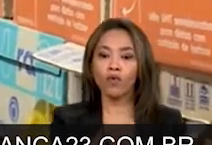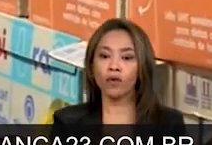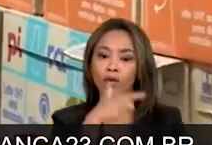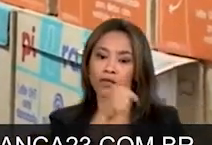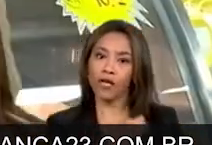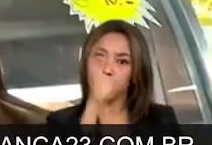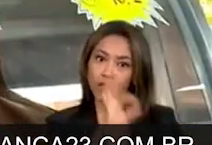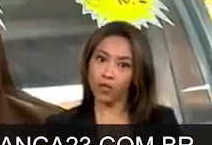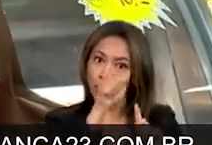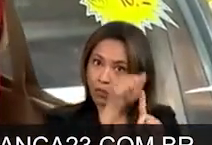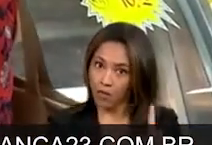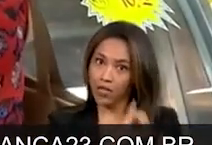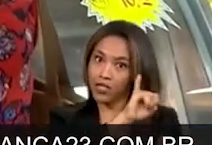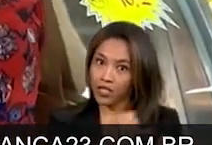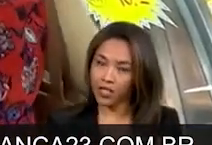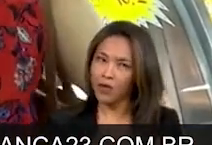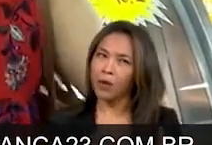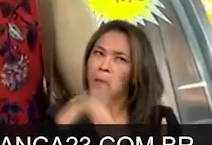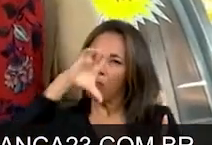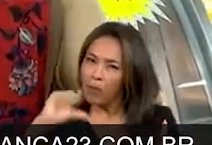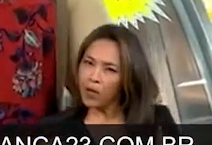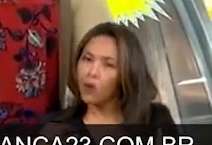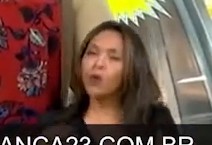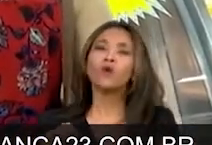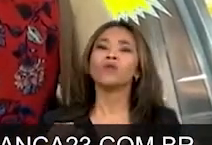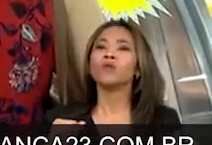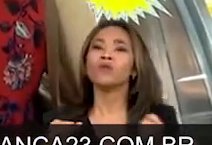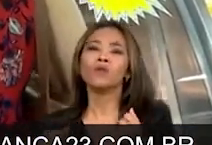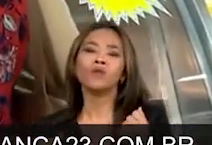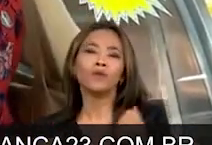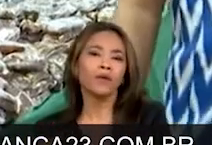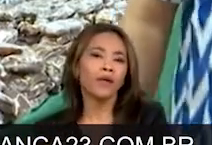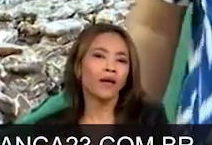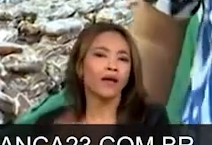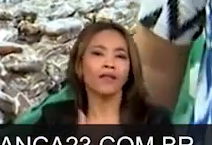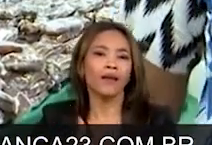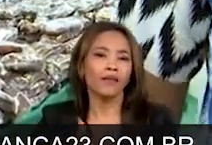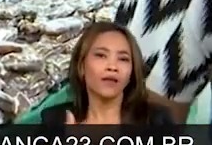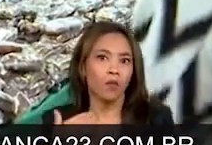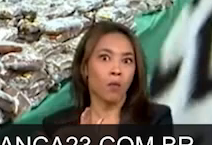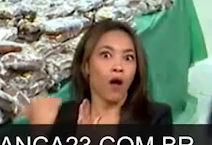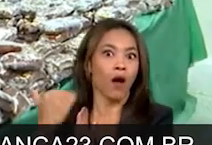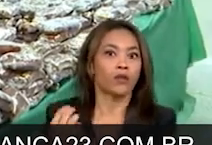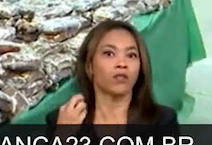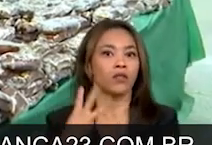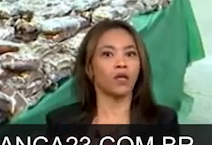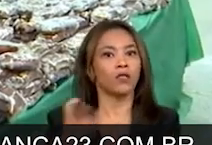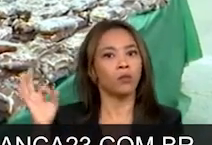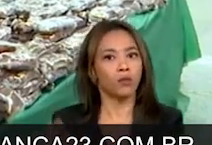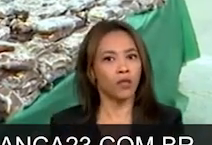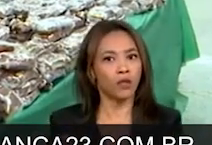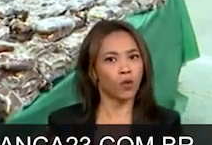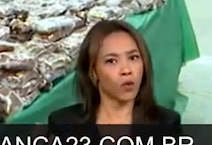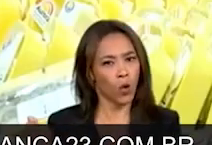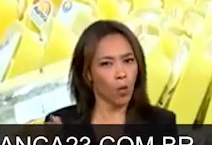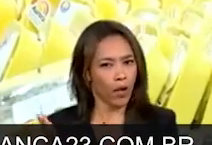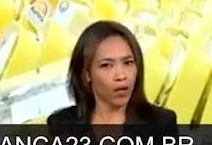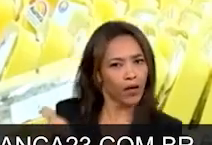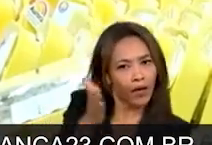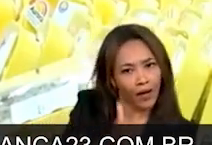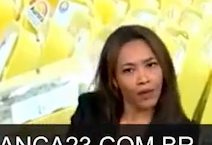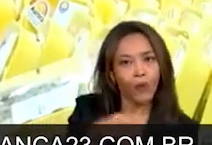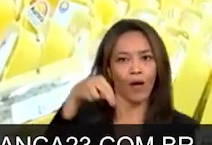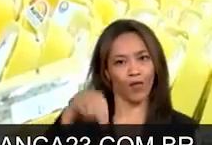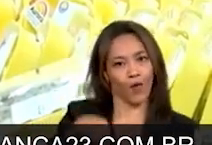em janeiro, menos que em dezembro, quando foi registrada uma alta de mais de 3% em relação a novembro. Mas